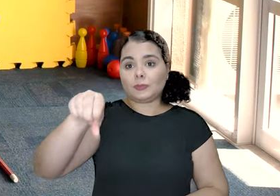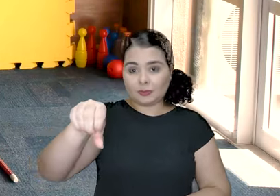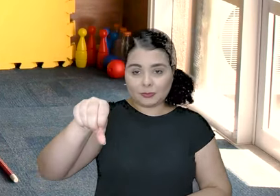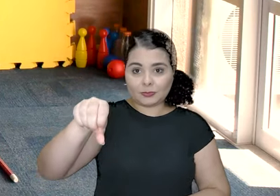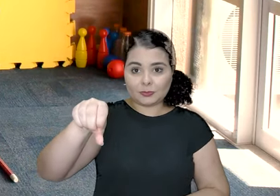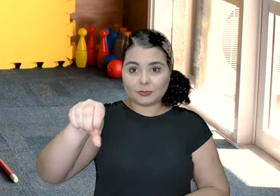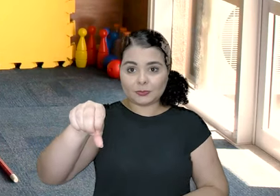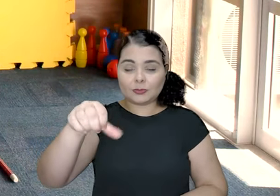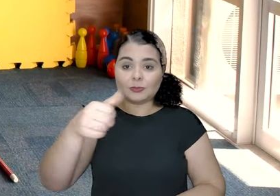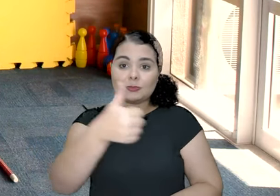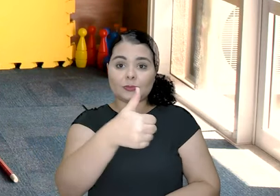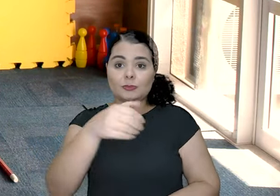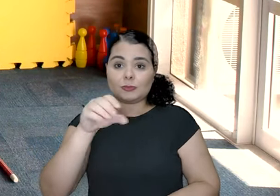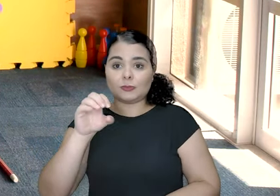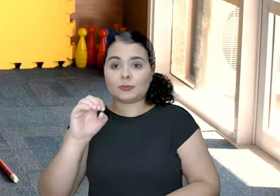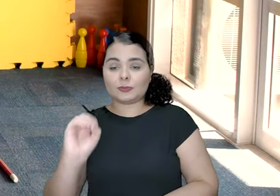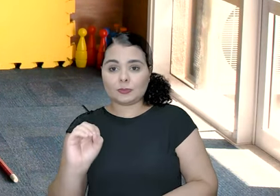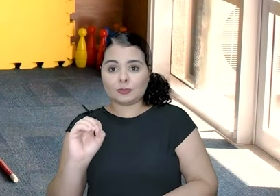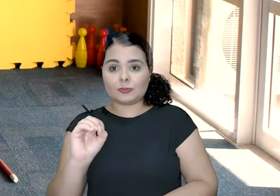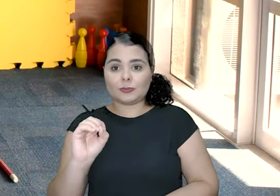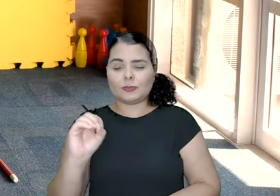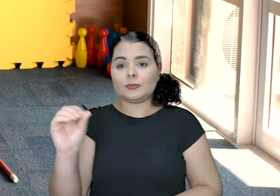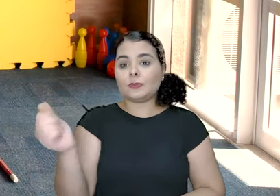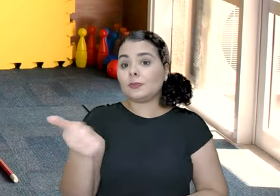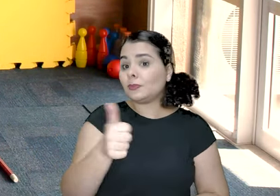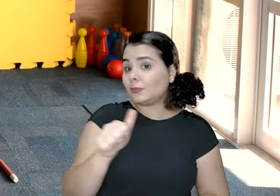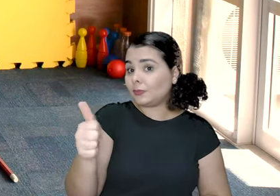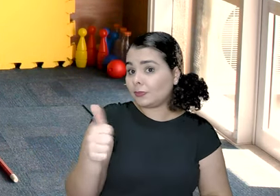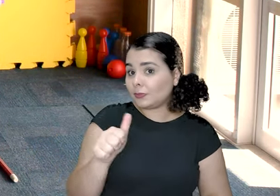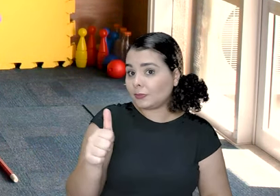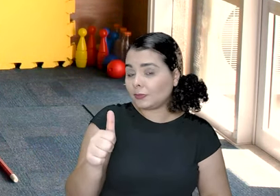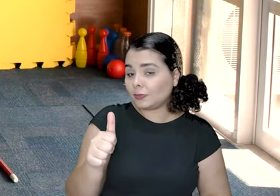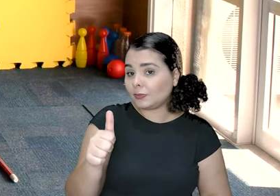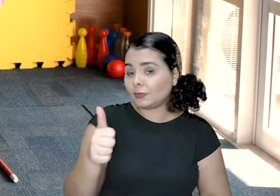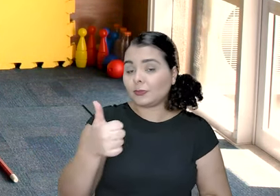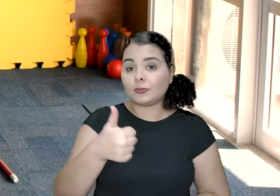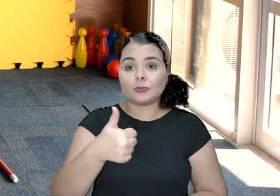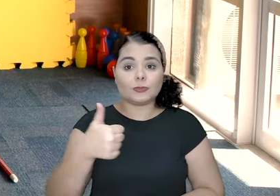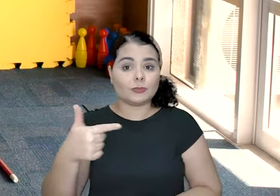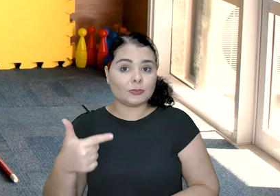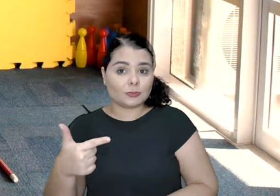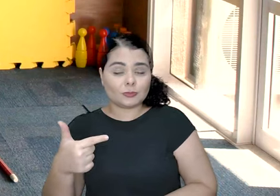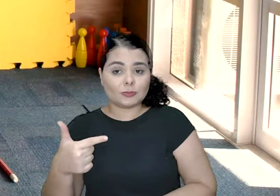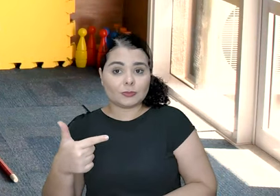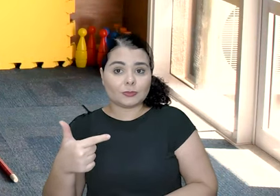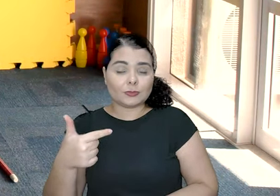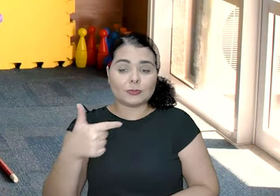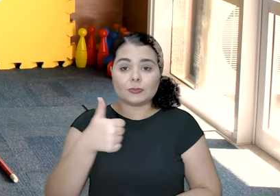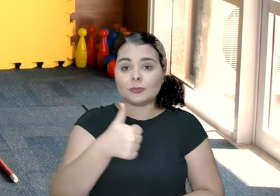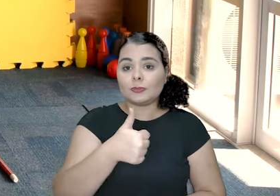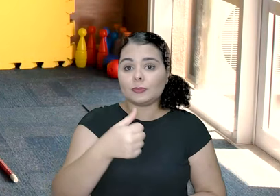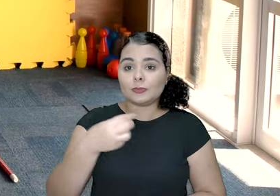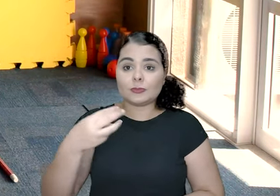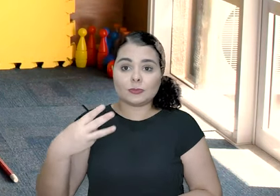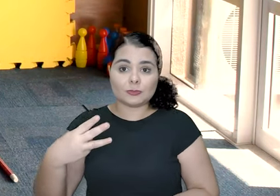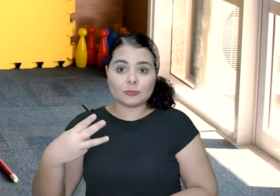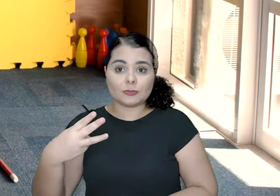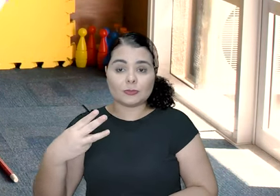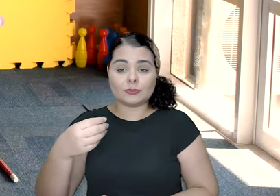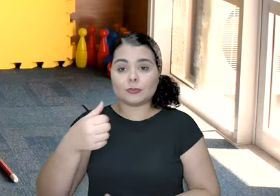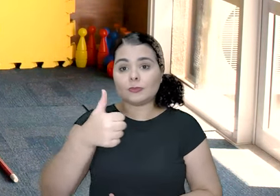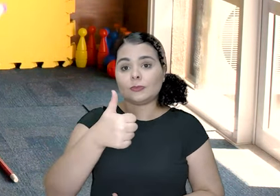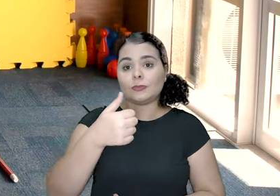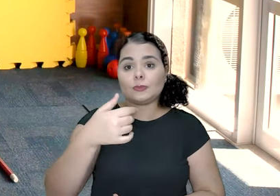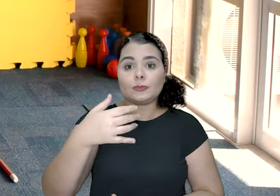7, 8, 9, 10, 11, 12, 13,